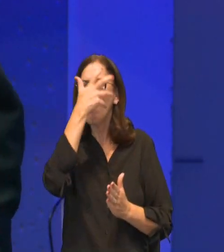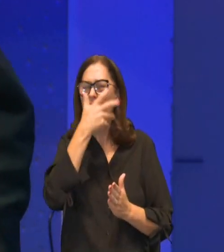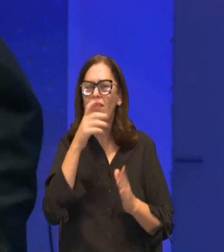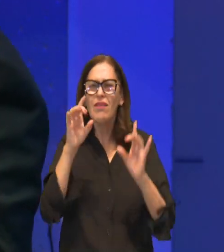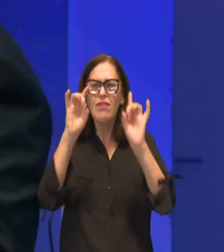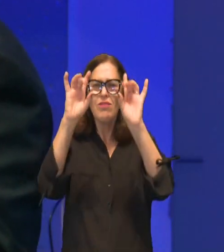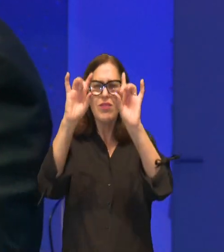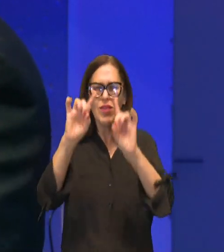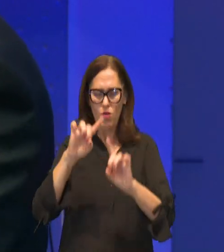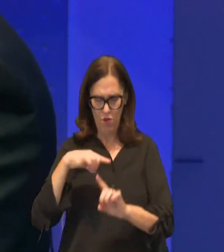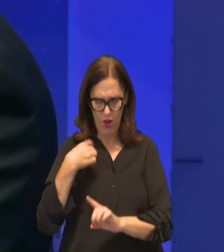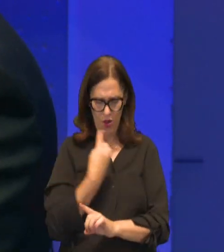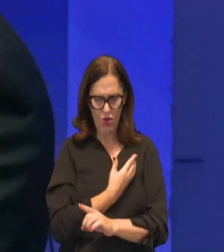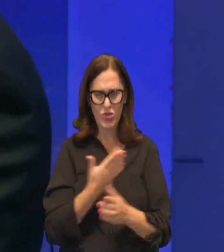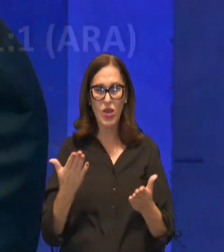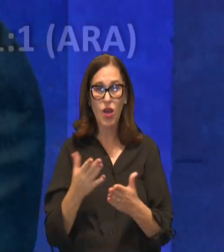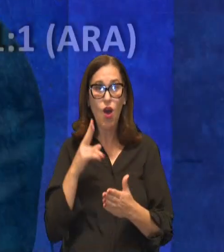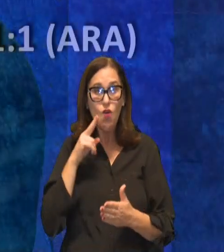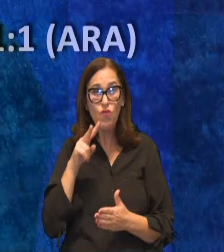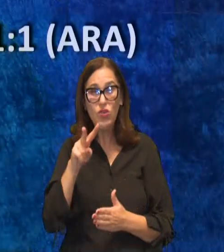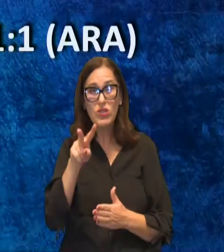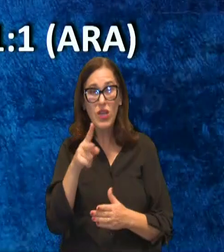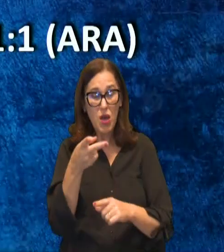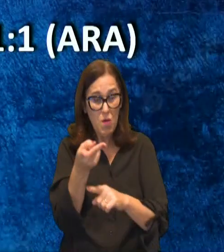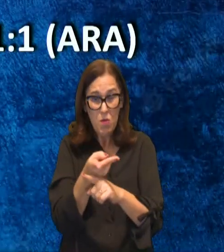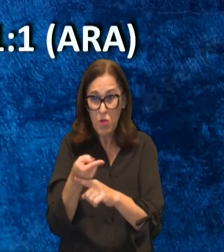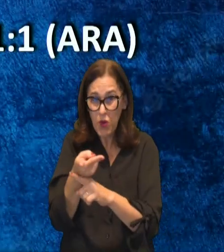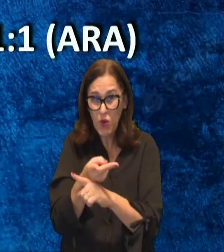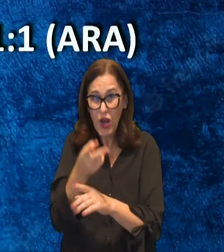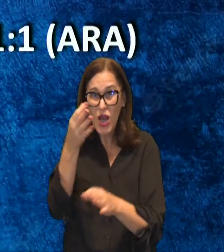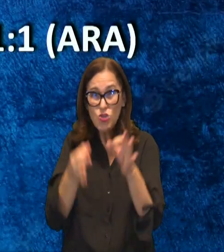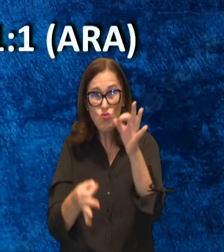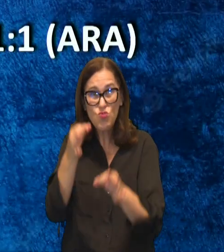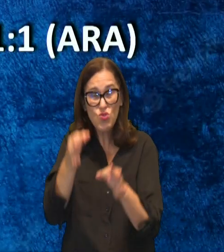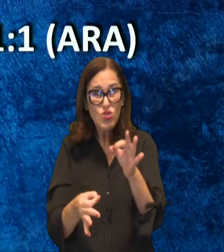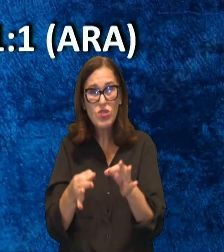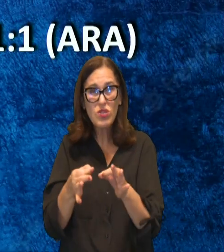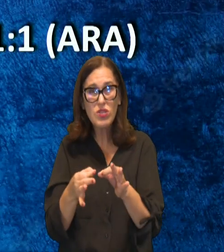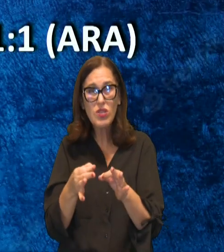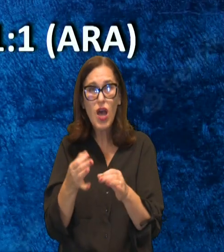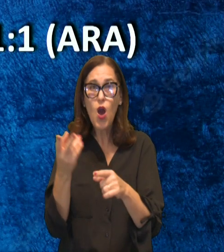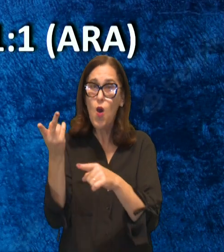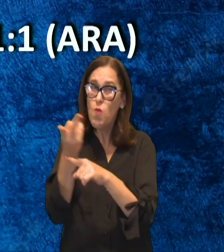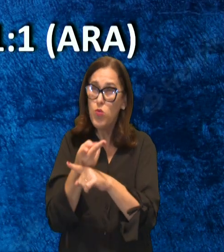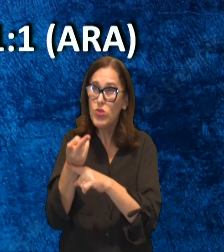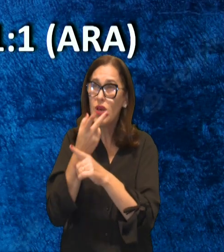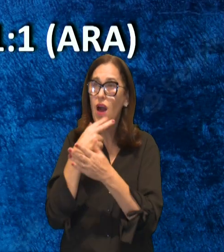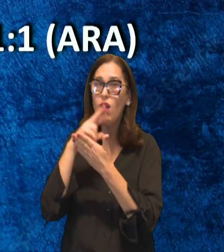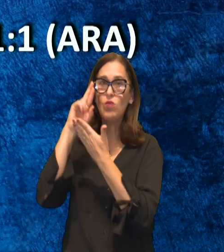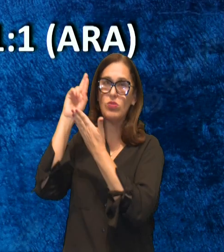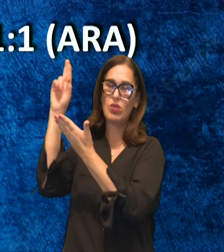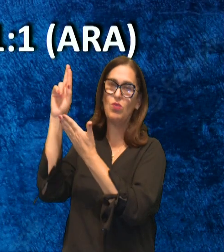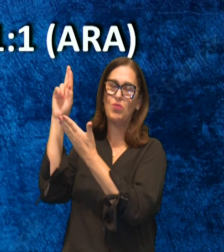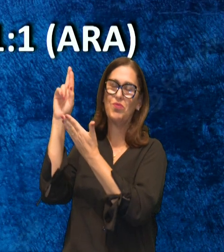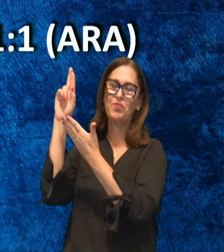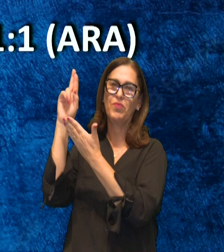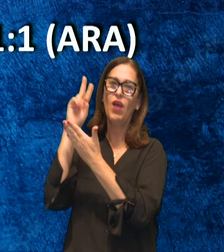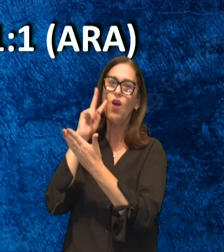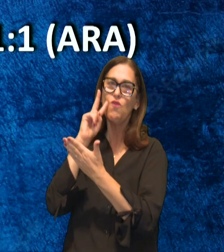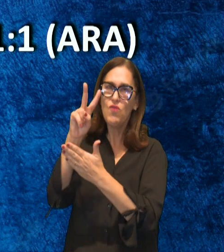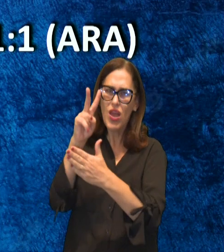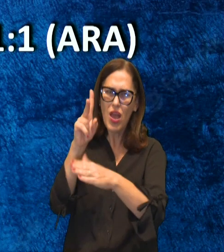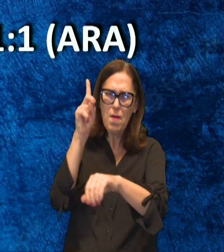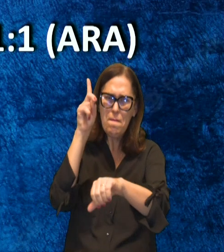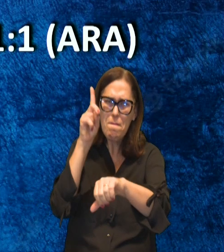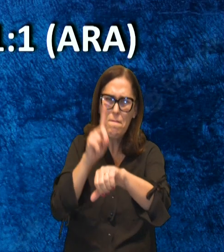momento. Ouvi-me vós, os que procurais a justiça, os que buscais o Senhor, olhai para a